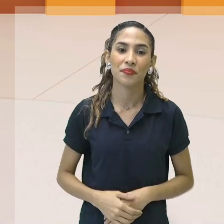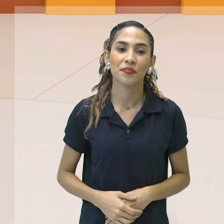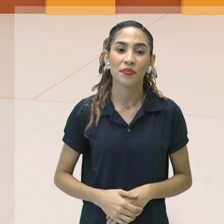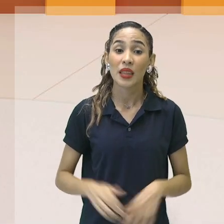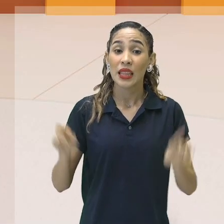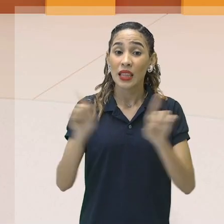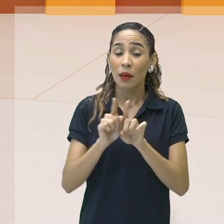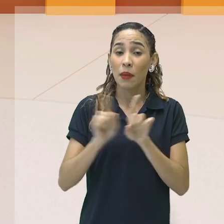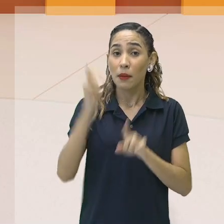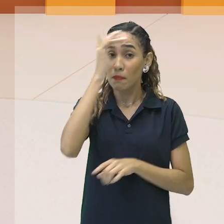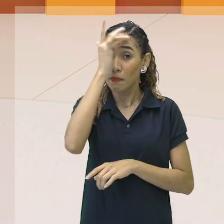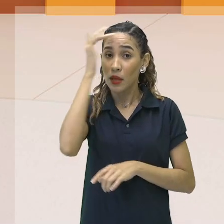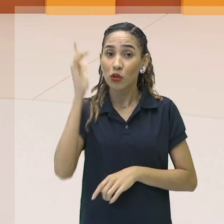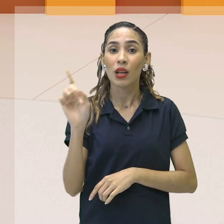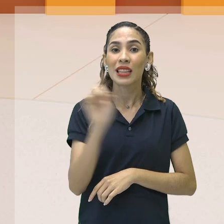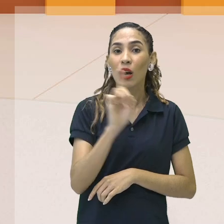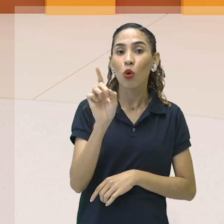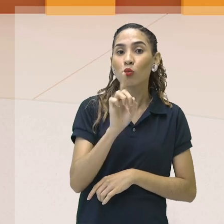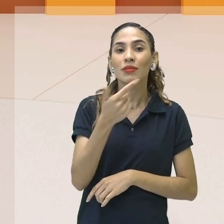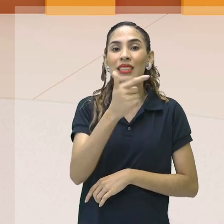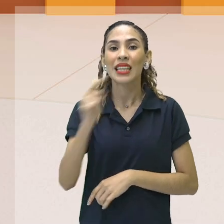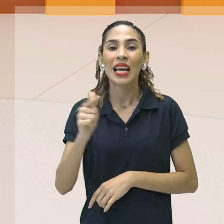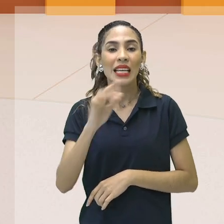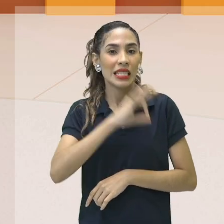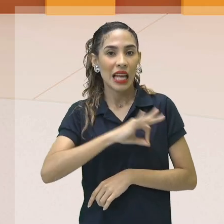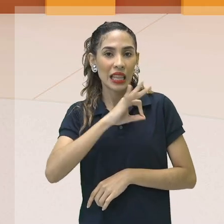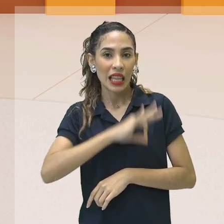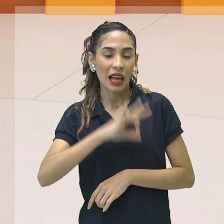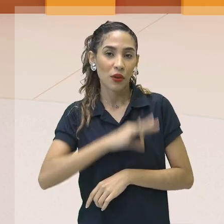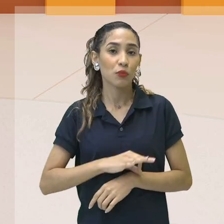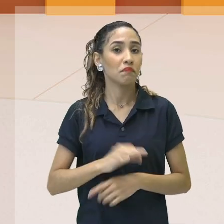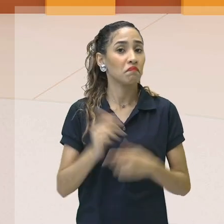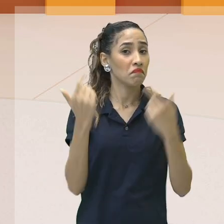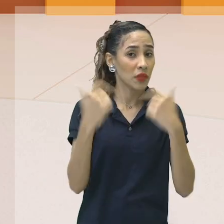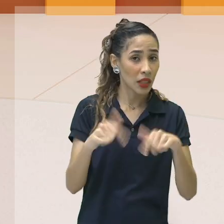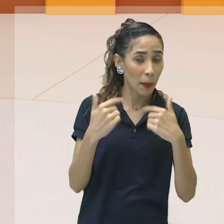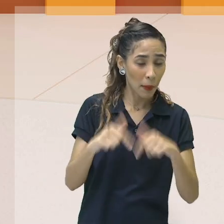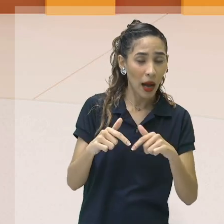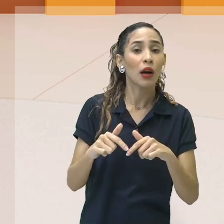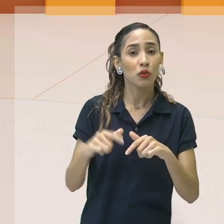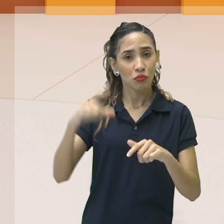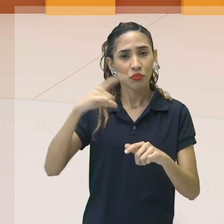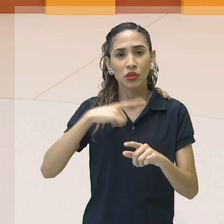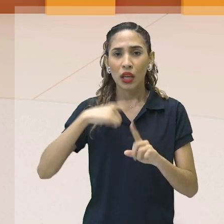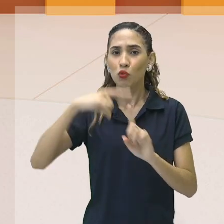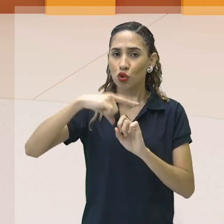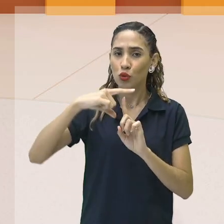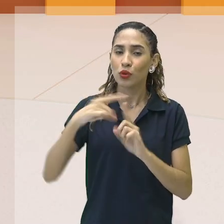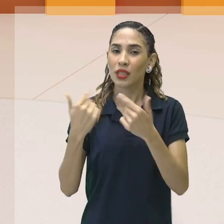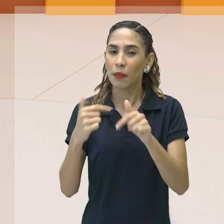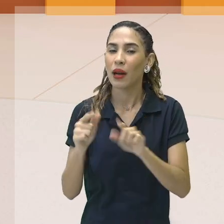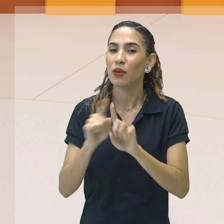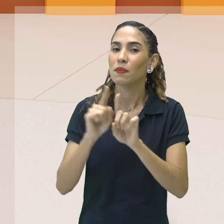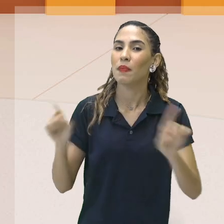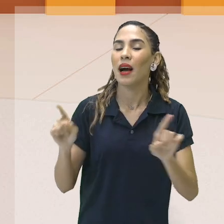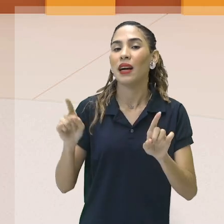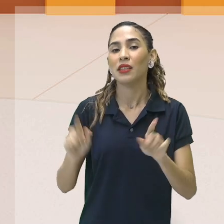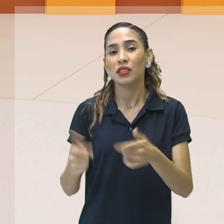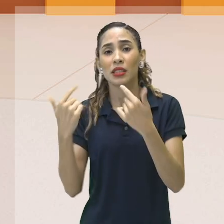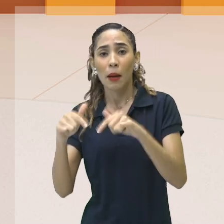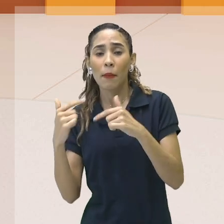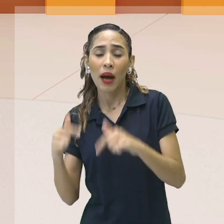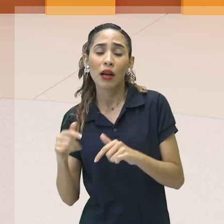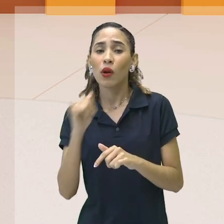que são não remuneradas, elas trabalham, exercem alguma atividade, mas elas trabalham assim com